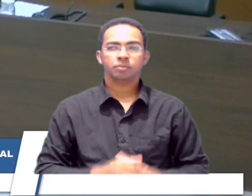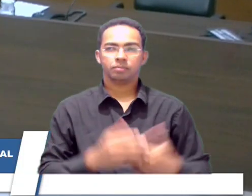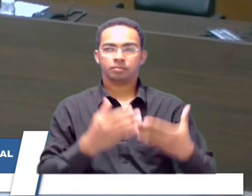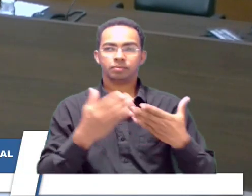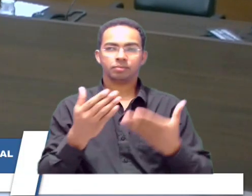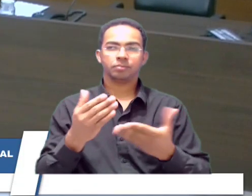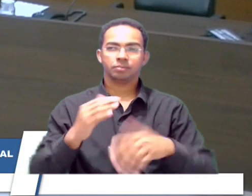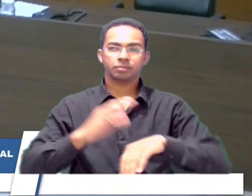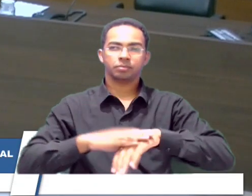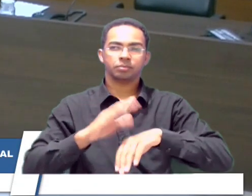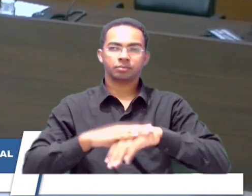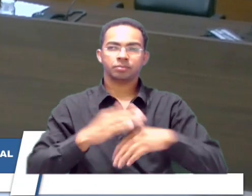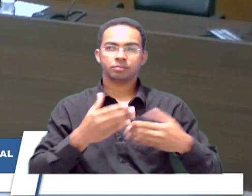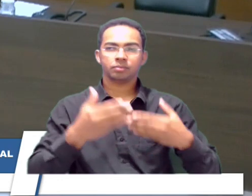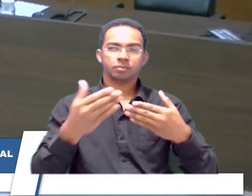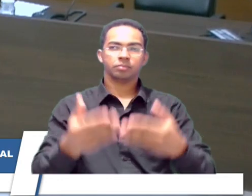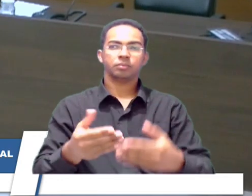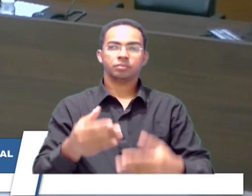Quero chamar o Enor,